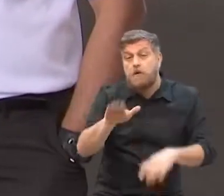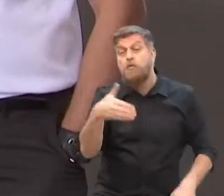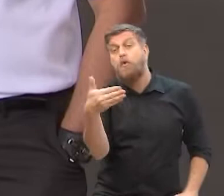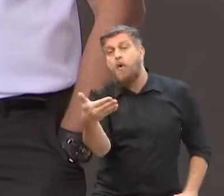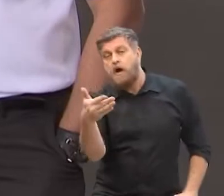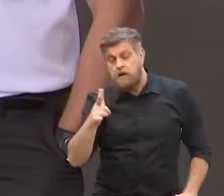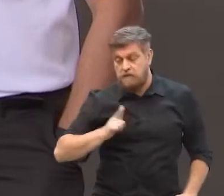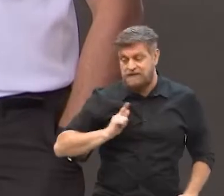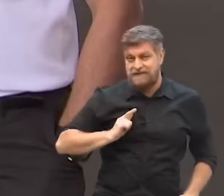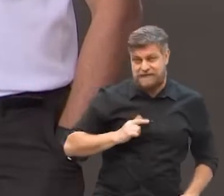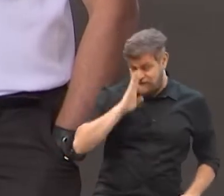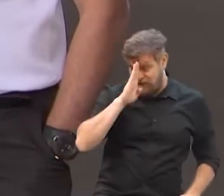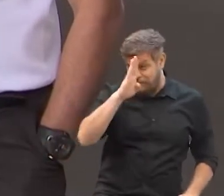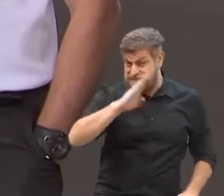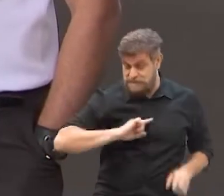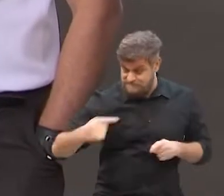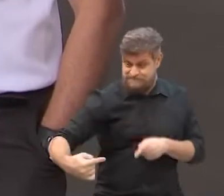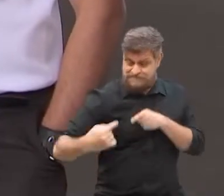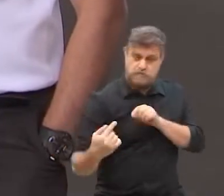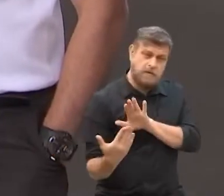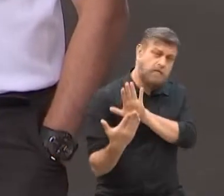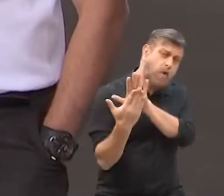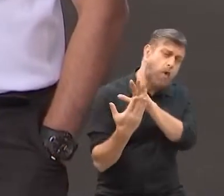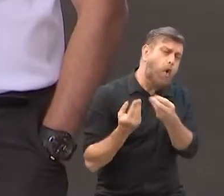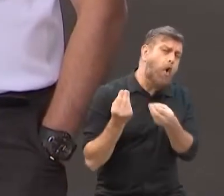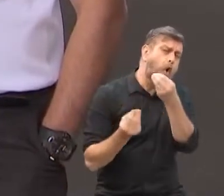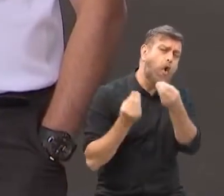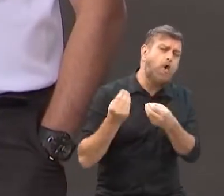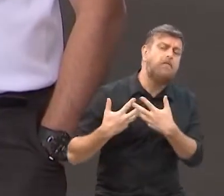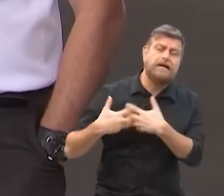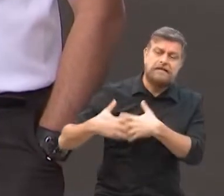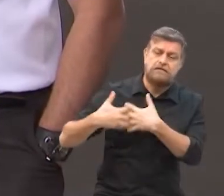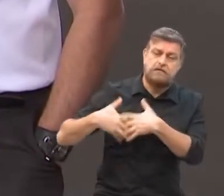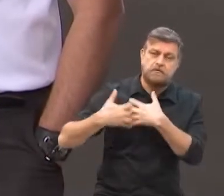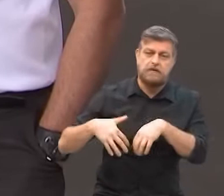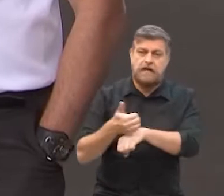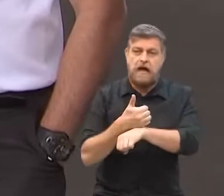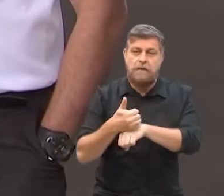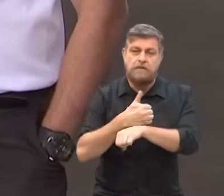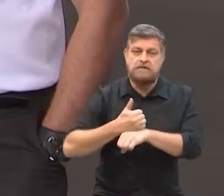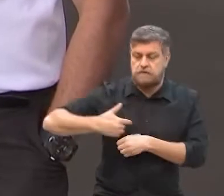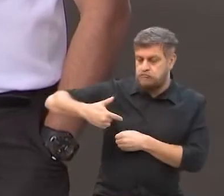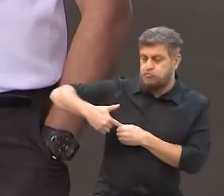pessoal? Quais os principais obstáculos? Como funciona essa rotina de um frentista?